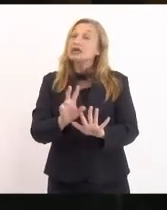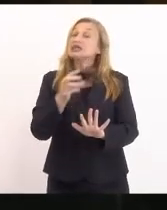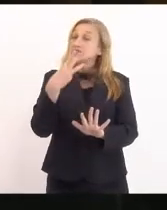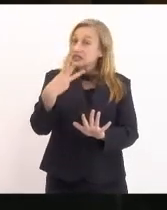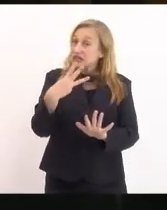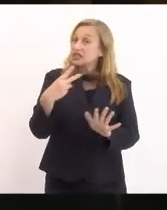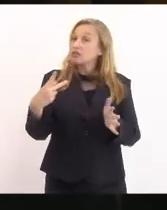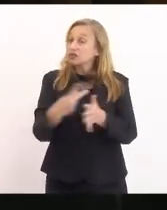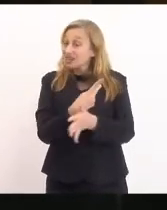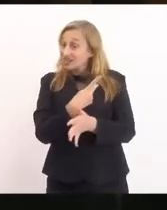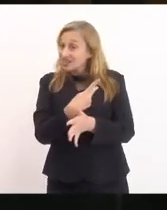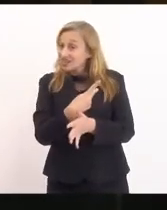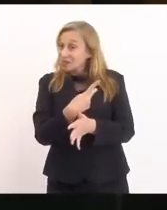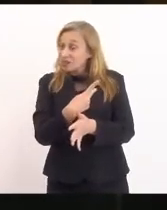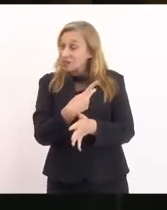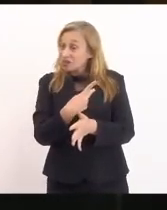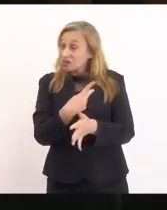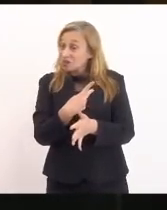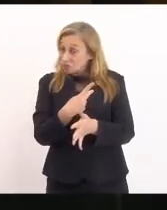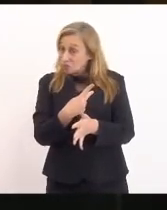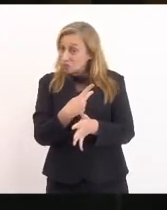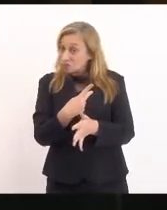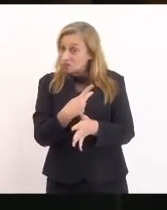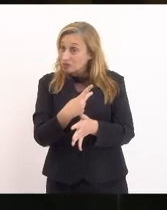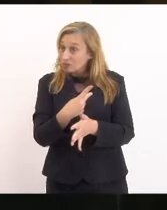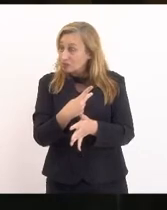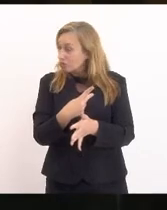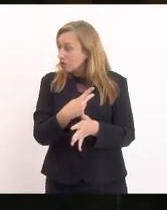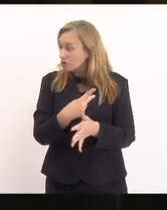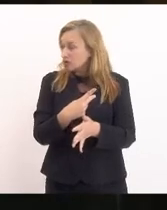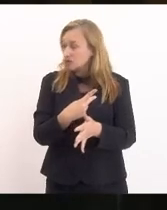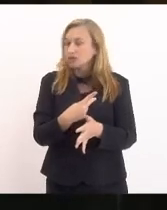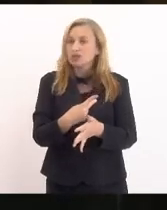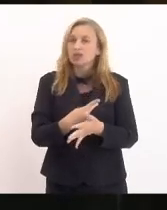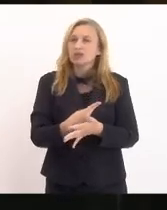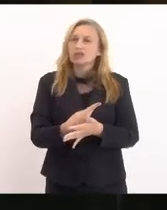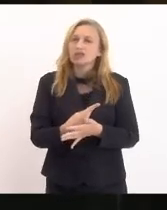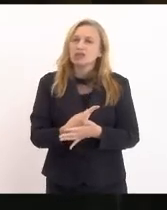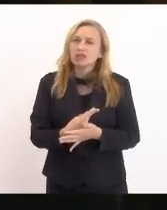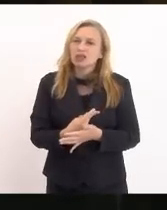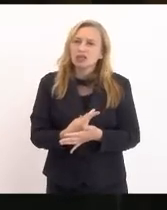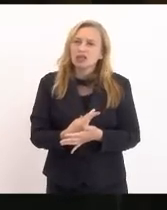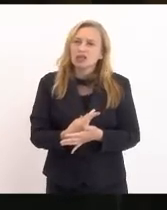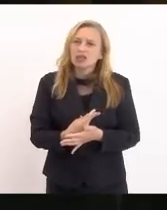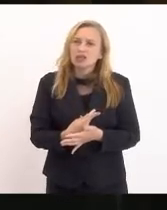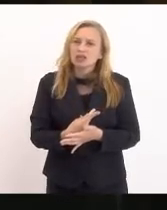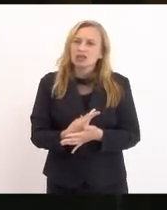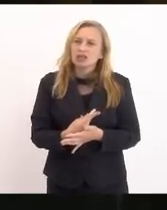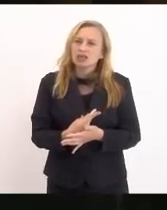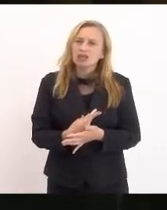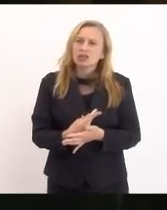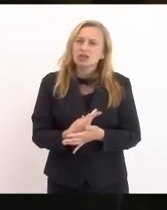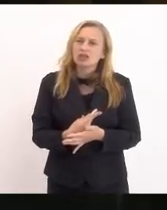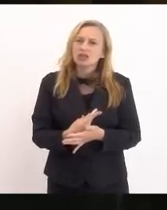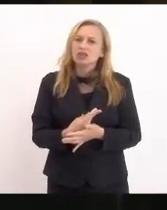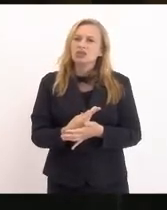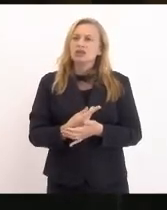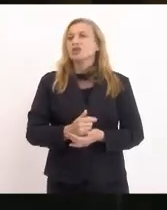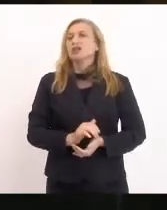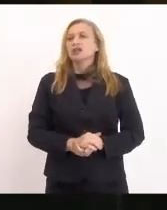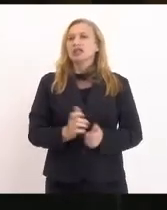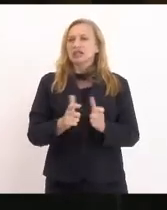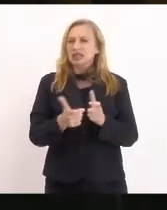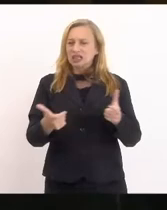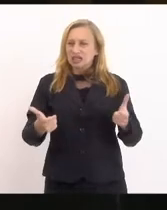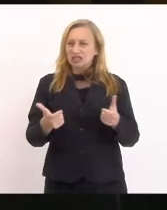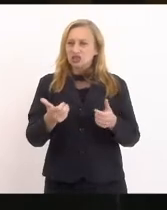grande repercussão, grande na sua crueldade, grandes na sua dimensão